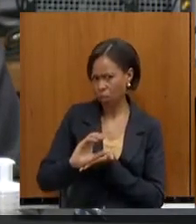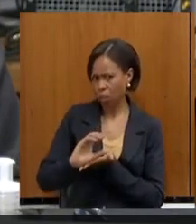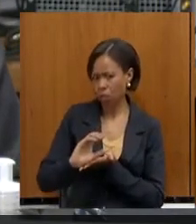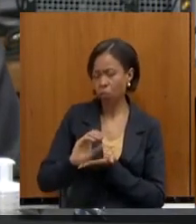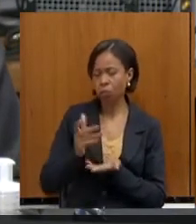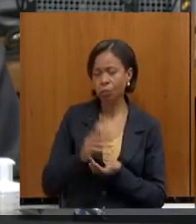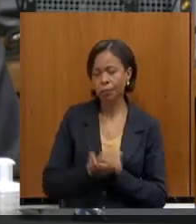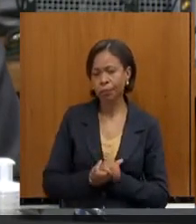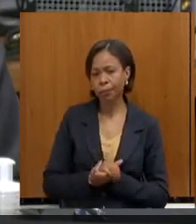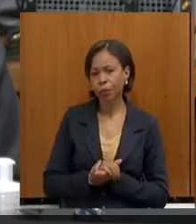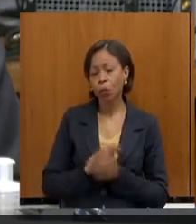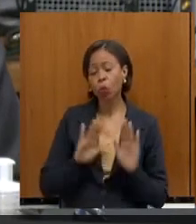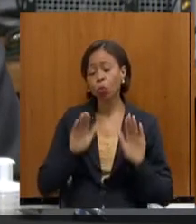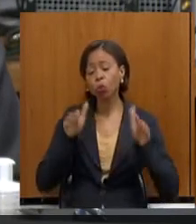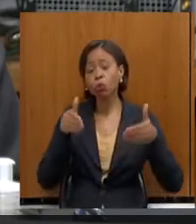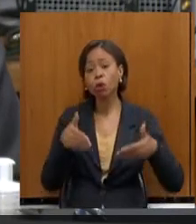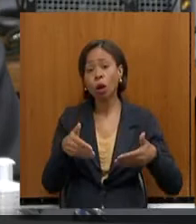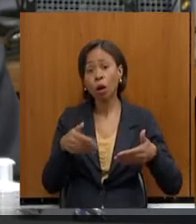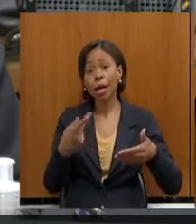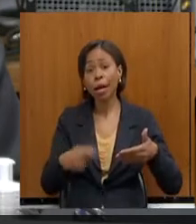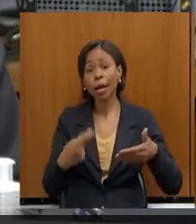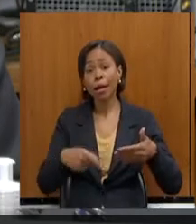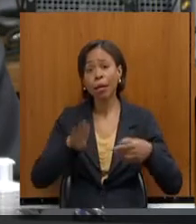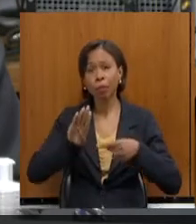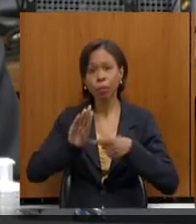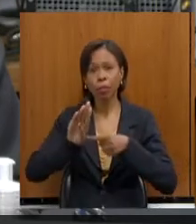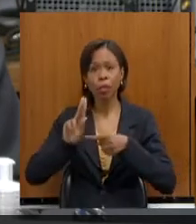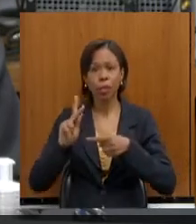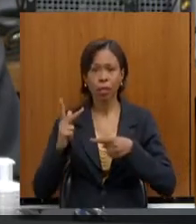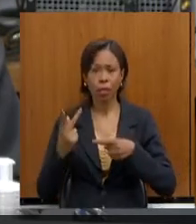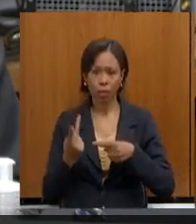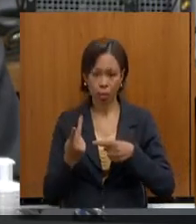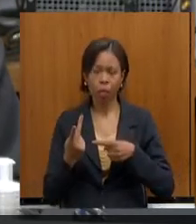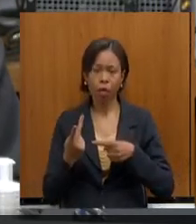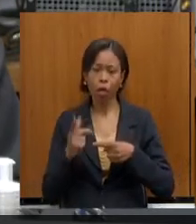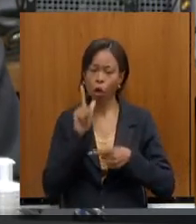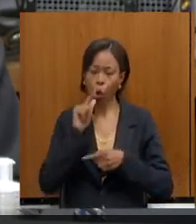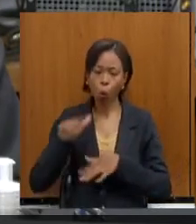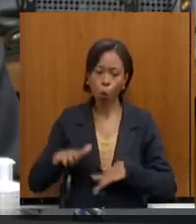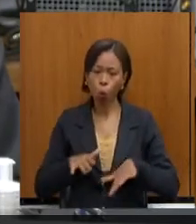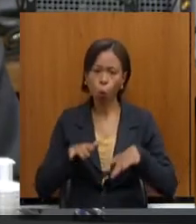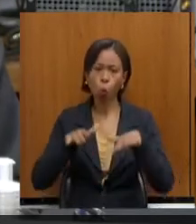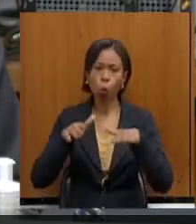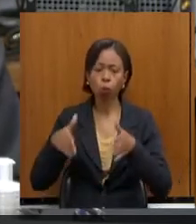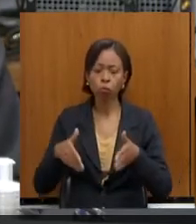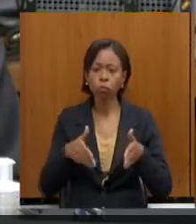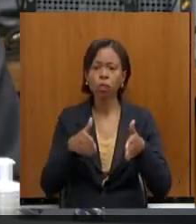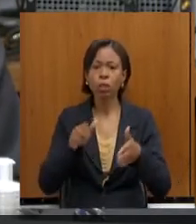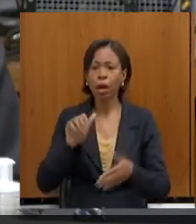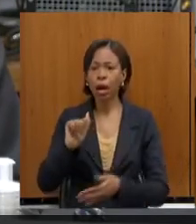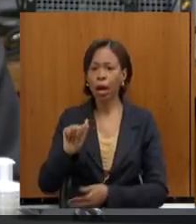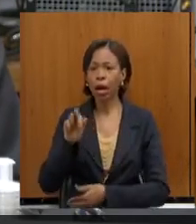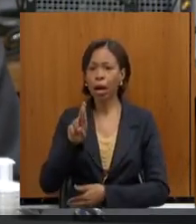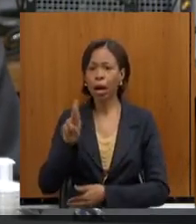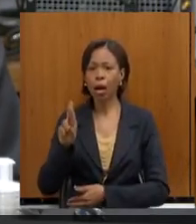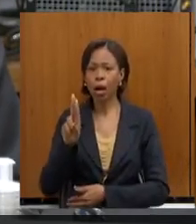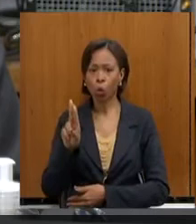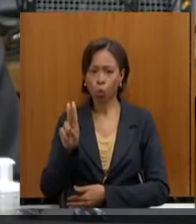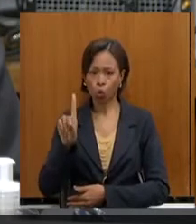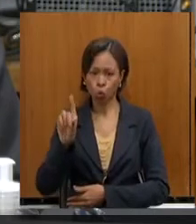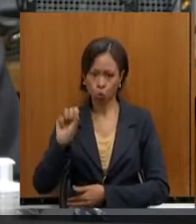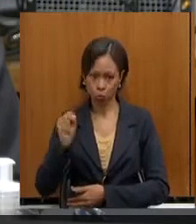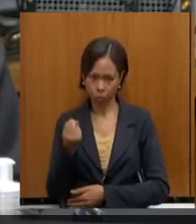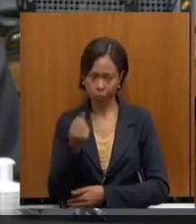para as questões aqui de Belo Horizonte os afluentes do Ribeirão Arrudas né a gente